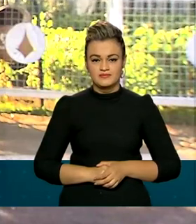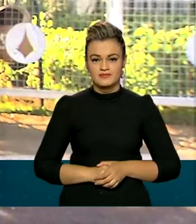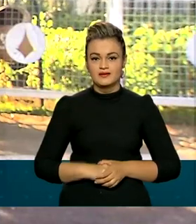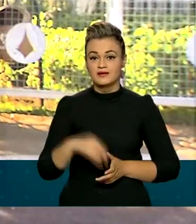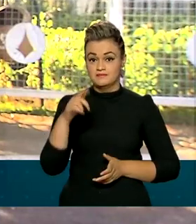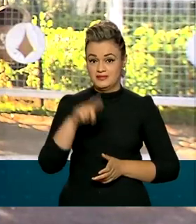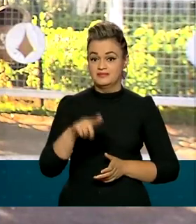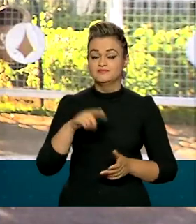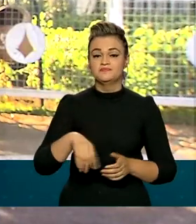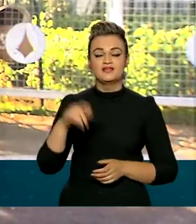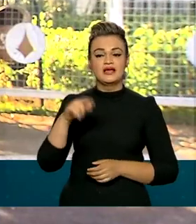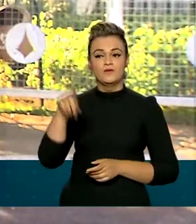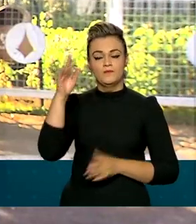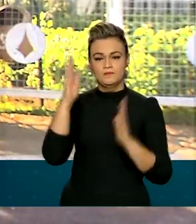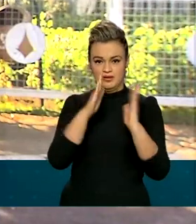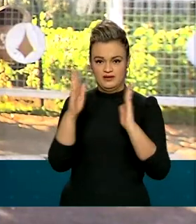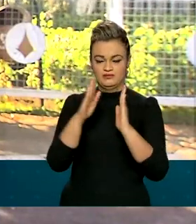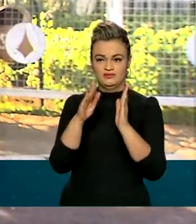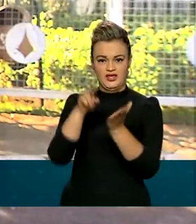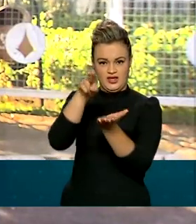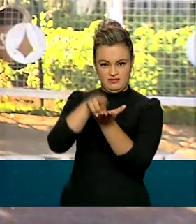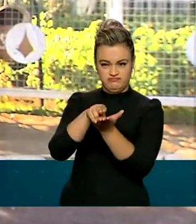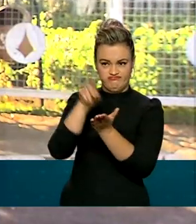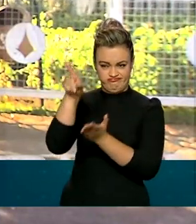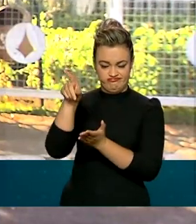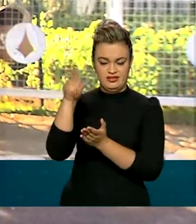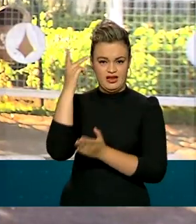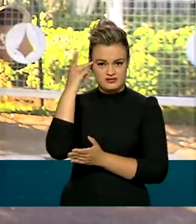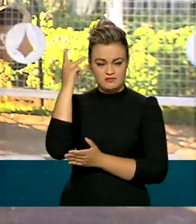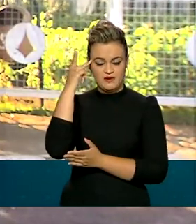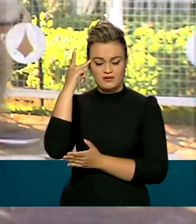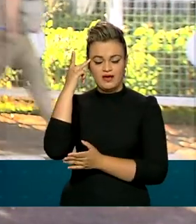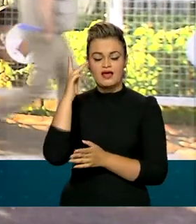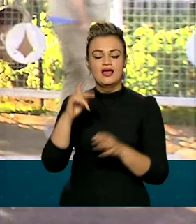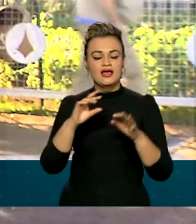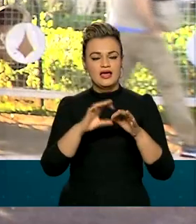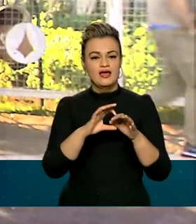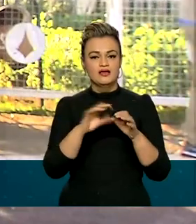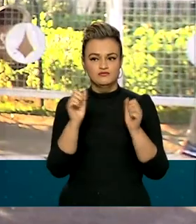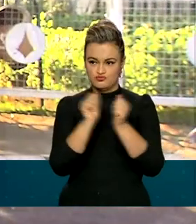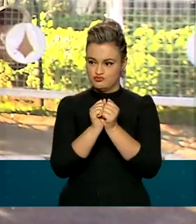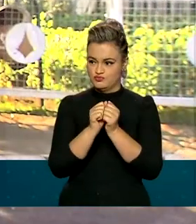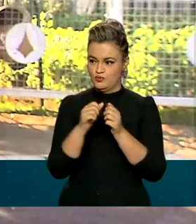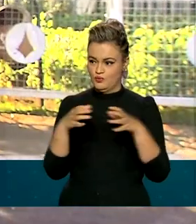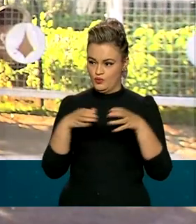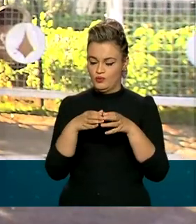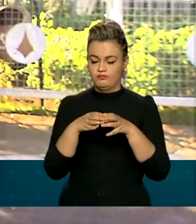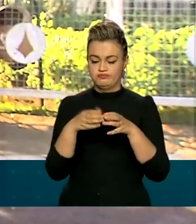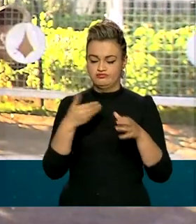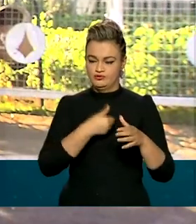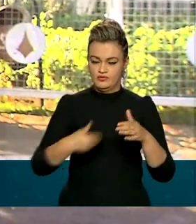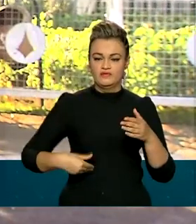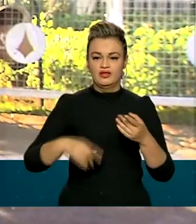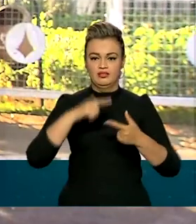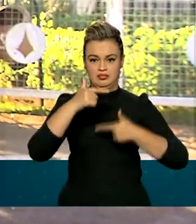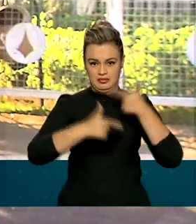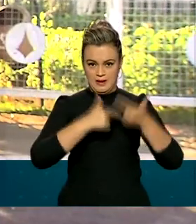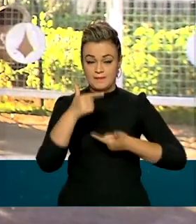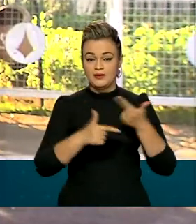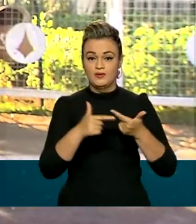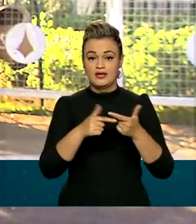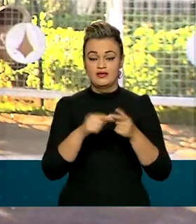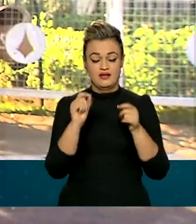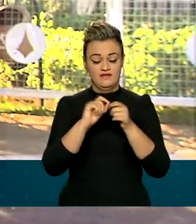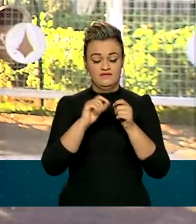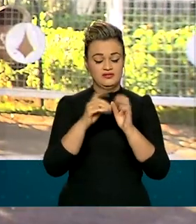Renata, nos dias de internação, o presidente Jair Bolsonaro despachou do hospital juntamente com a equipe de governo. Inclusive, um decreto assinado por ele